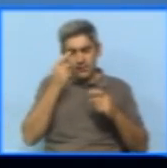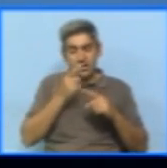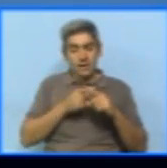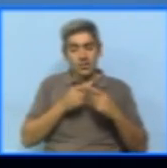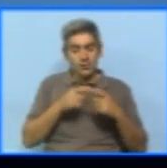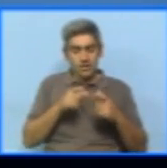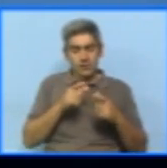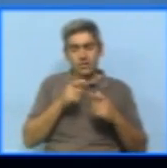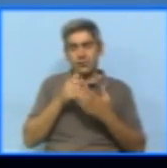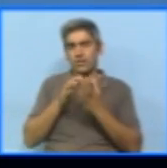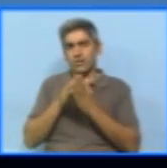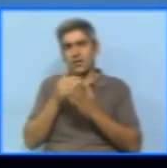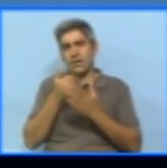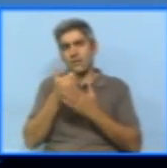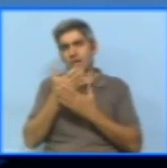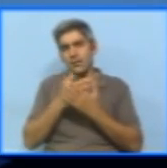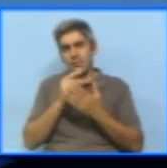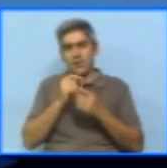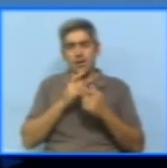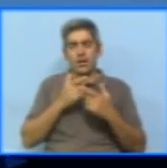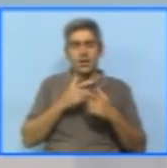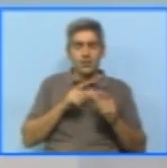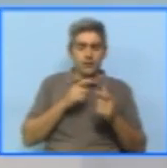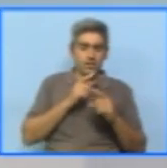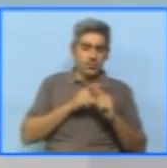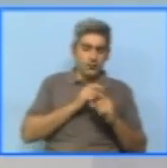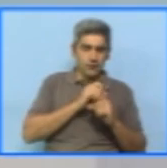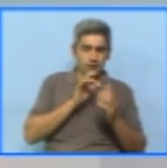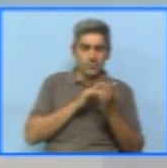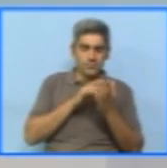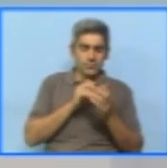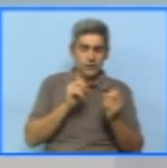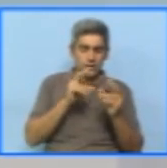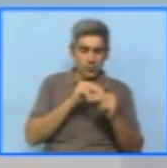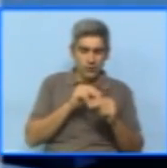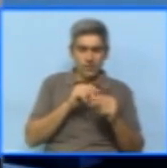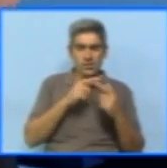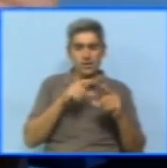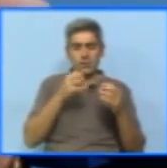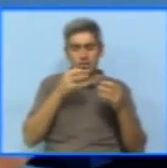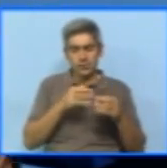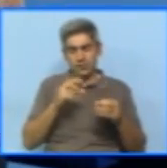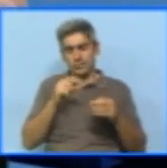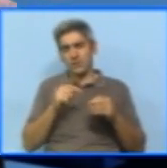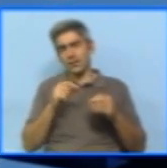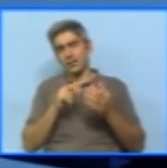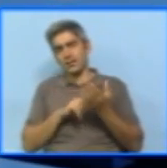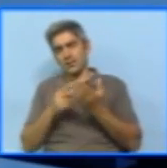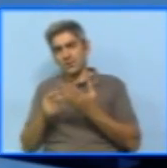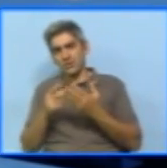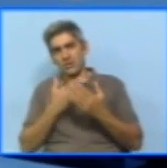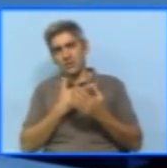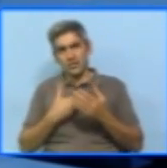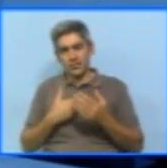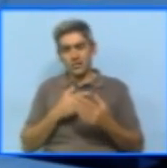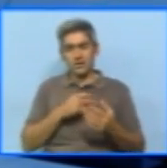Bíblia, também a grega, foi escrita, o Novo Testamento na língua original e o Antigo Testamento traduzido,